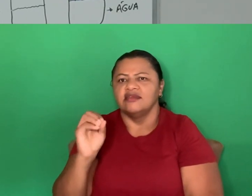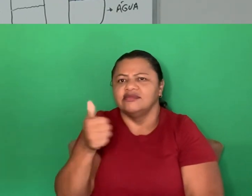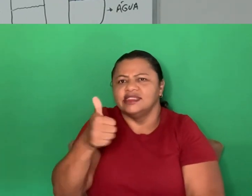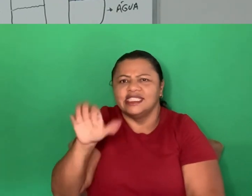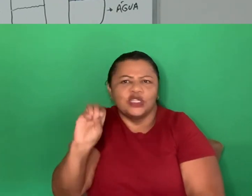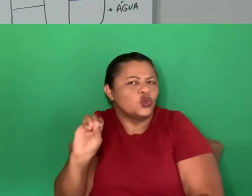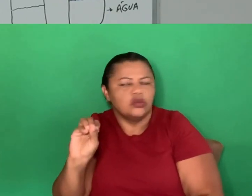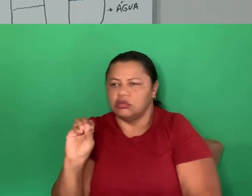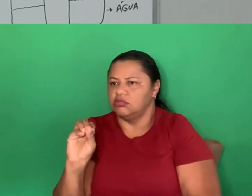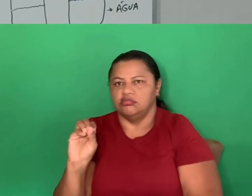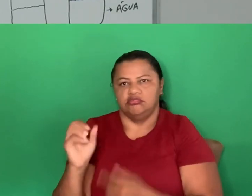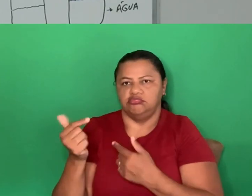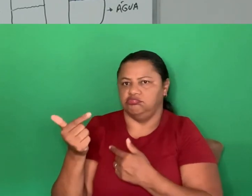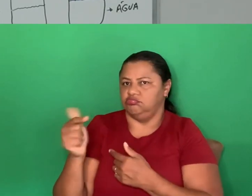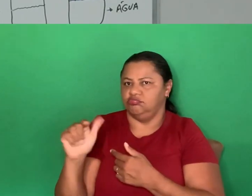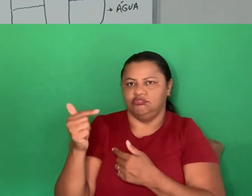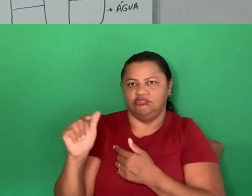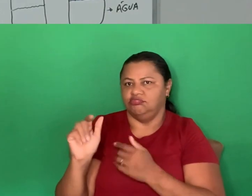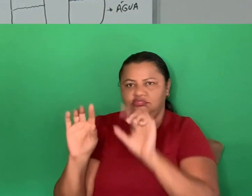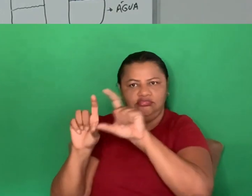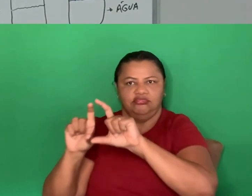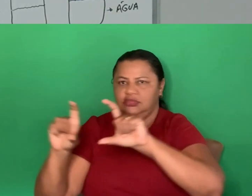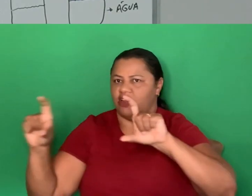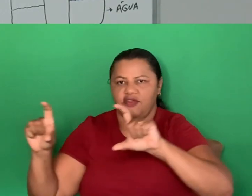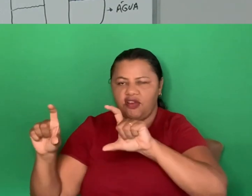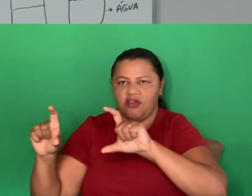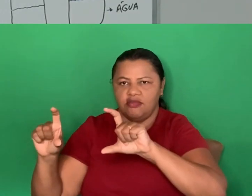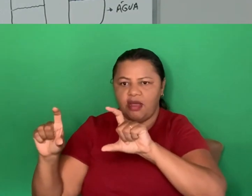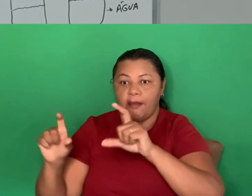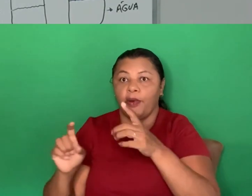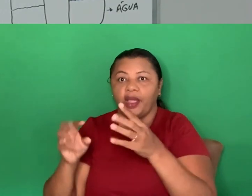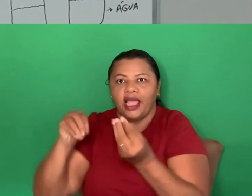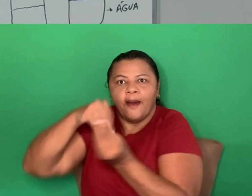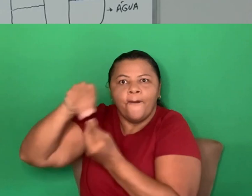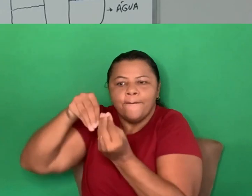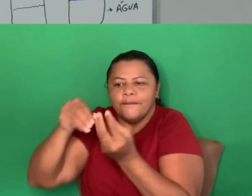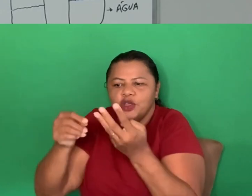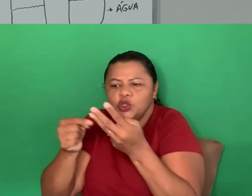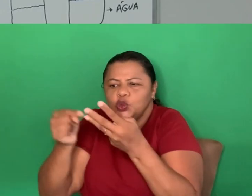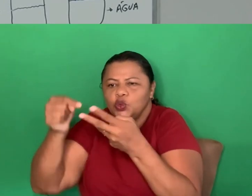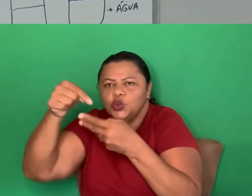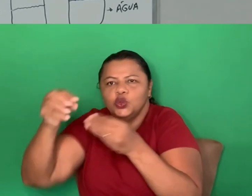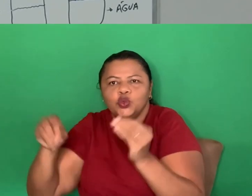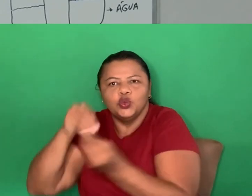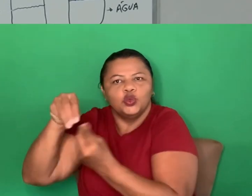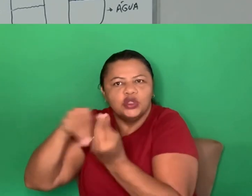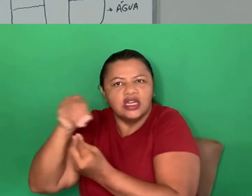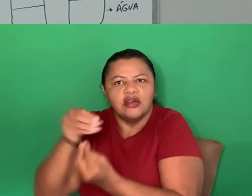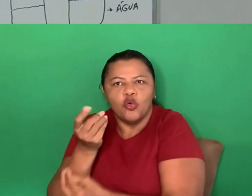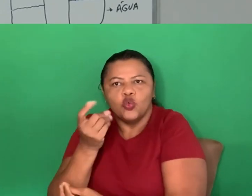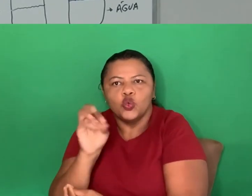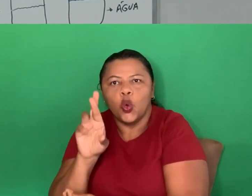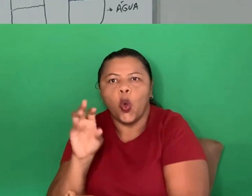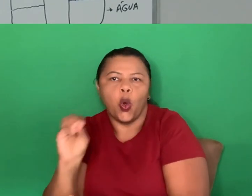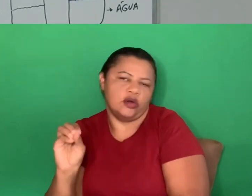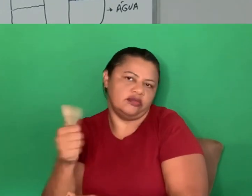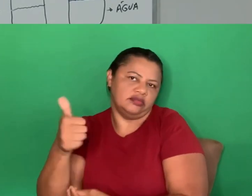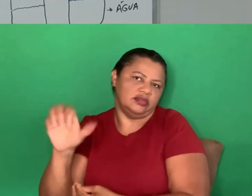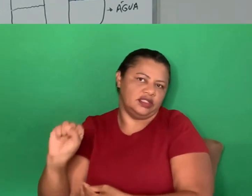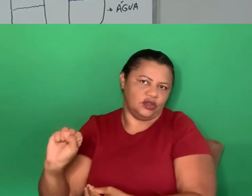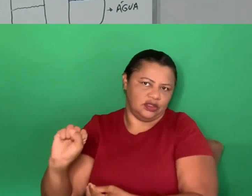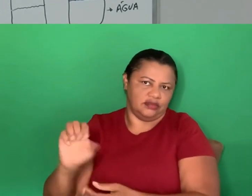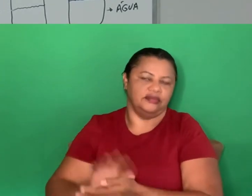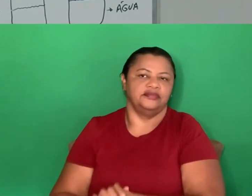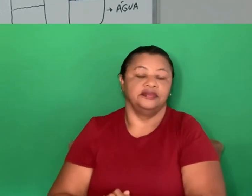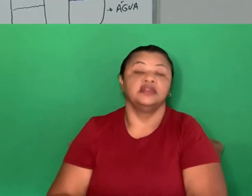isso que eu pus substâncias versus misturas. Tá? Mas sempre que a gente fala, né, para diferenciar que substância